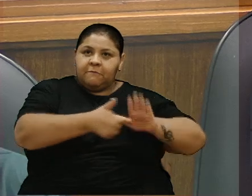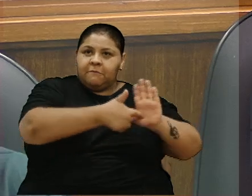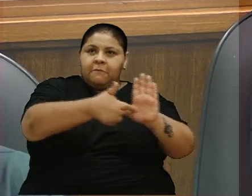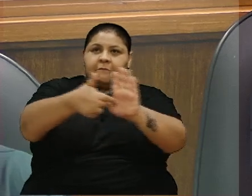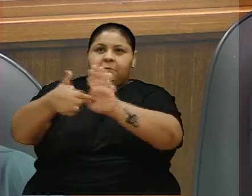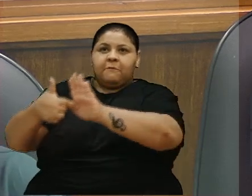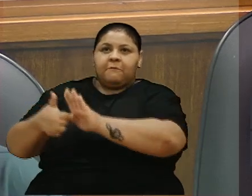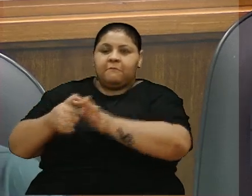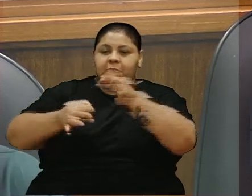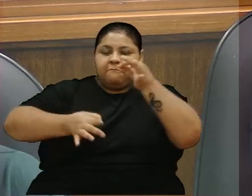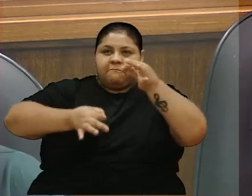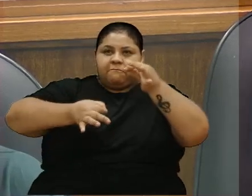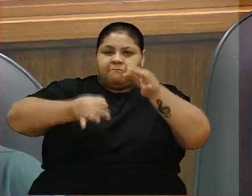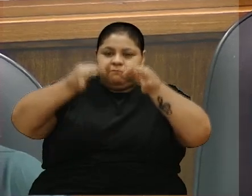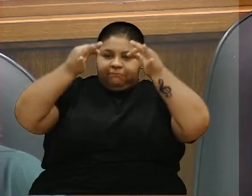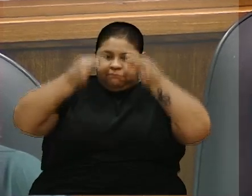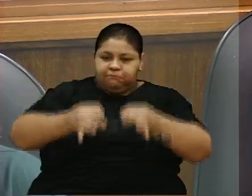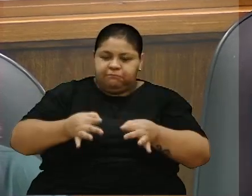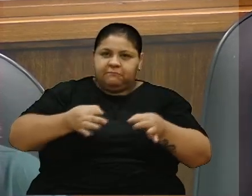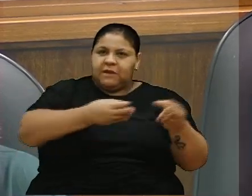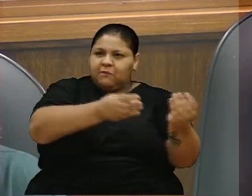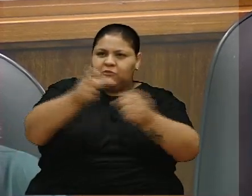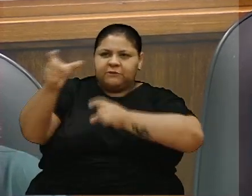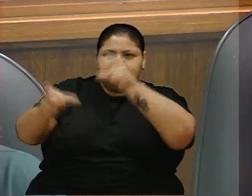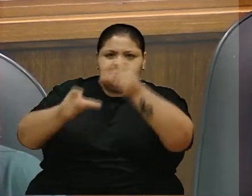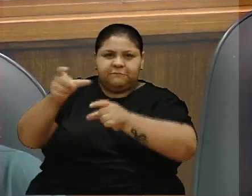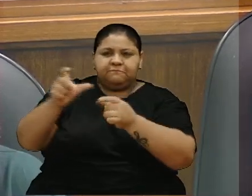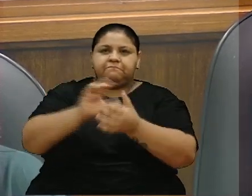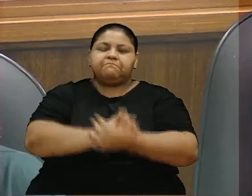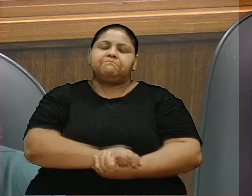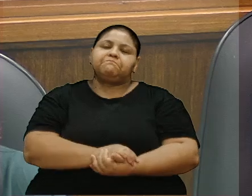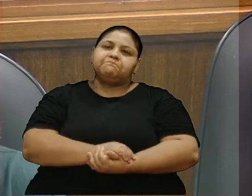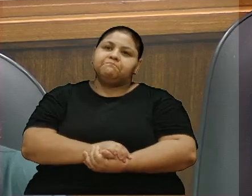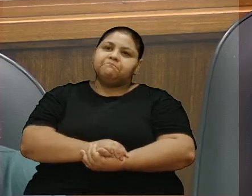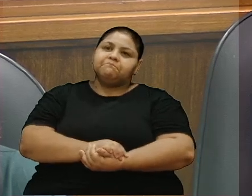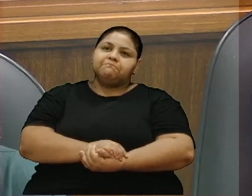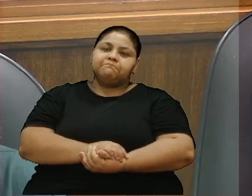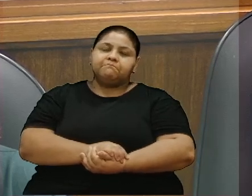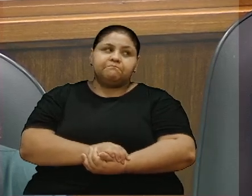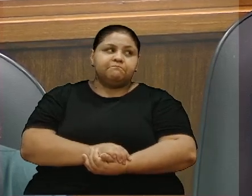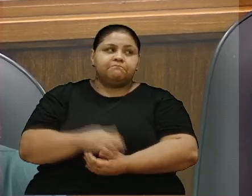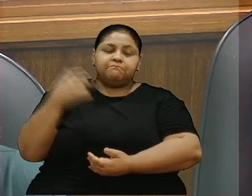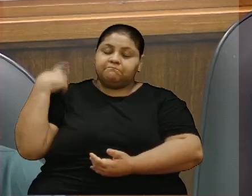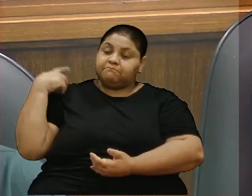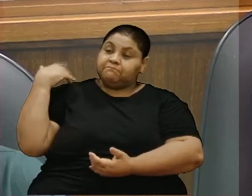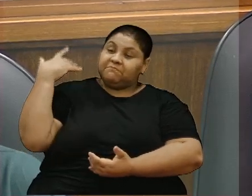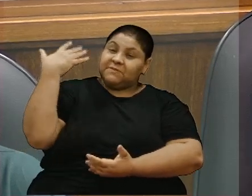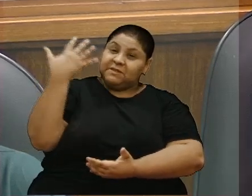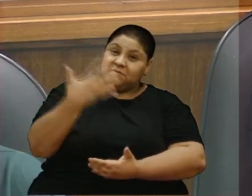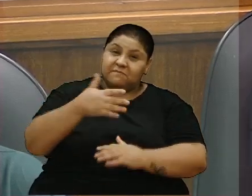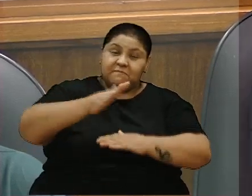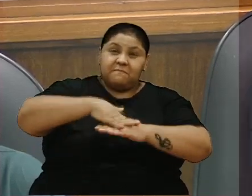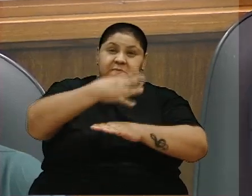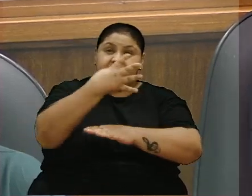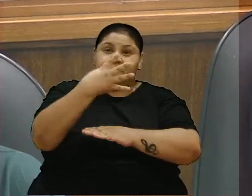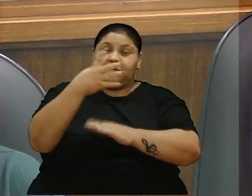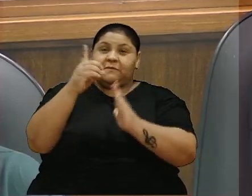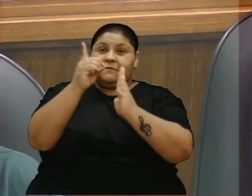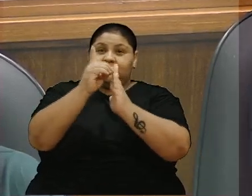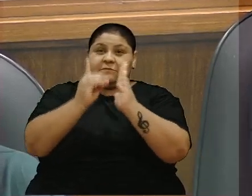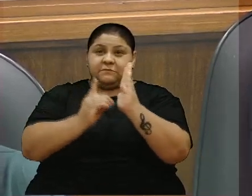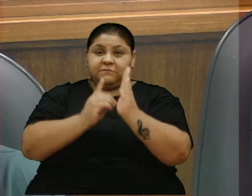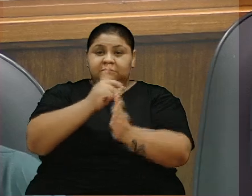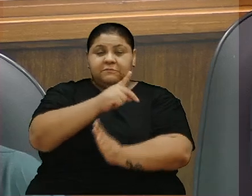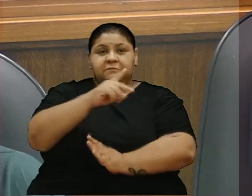para milhões de cidadãs e cidadãos. Ao longo dessas mais de 4 décadas, o Partido dos